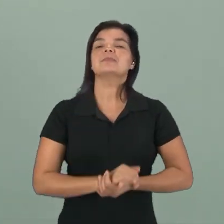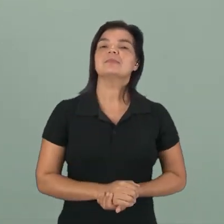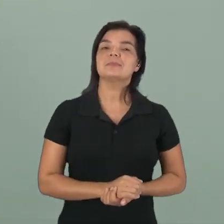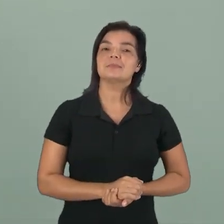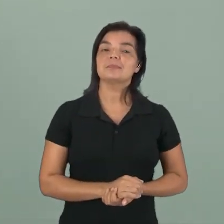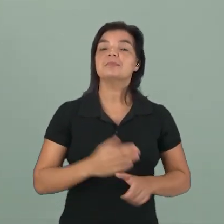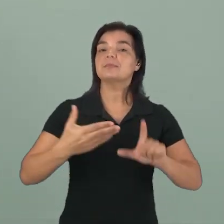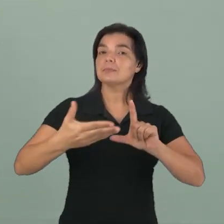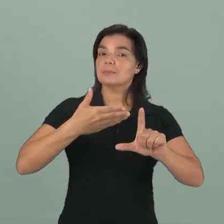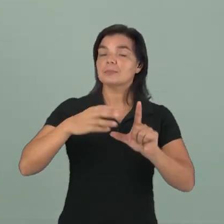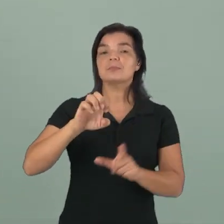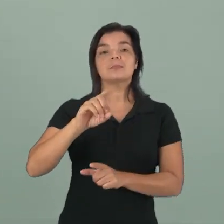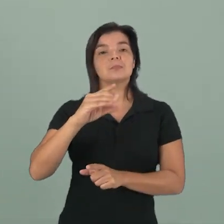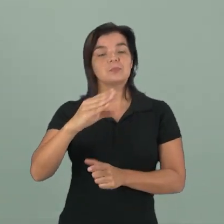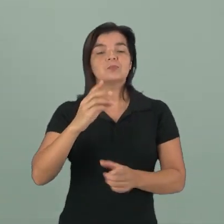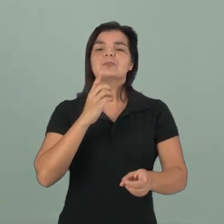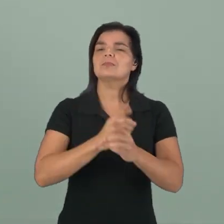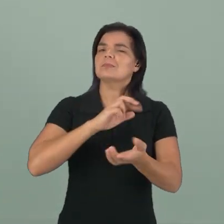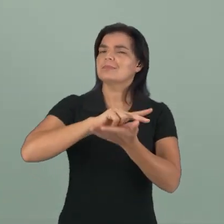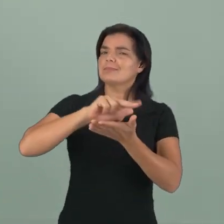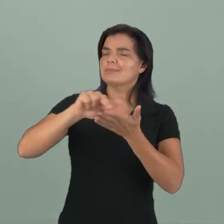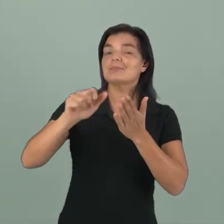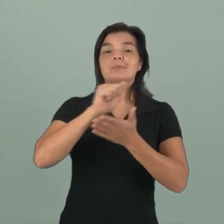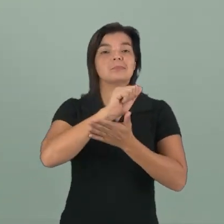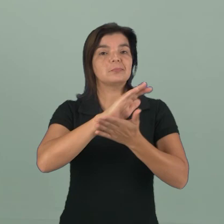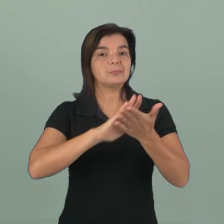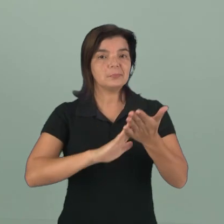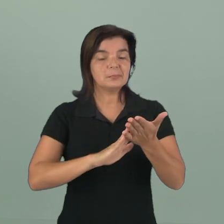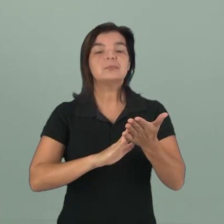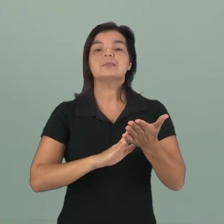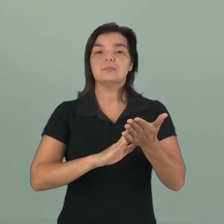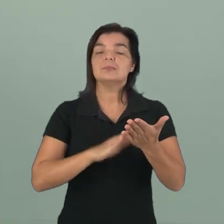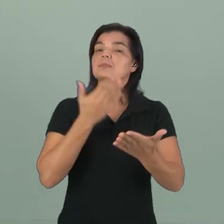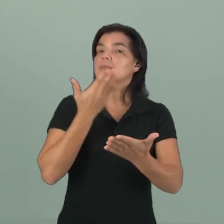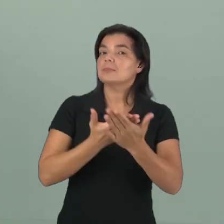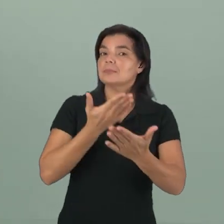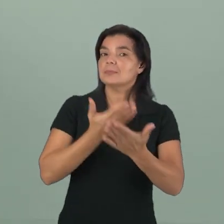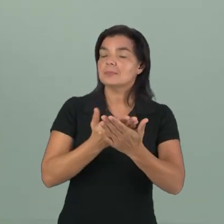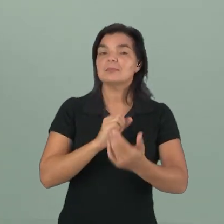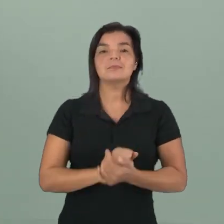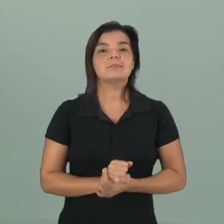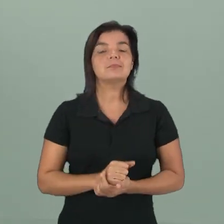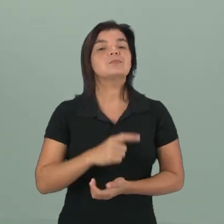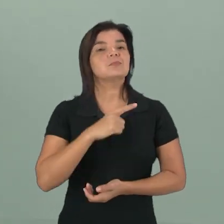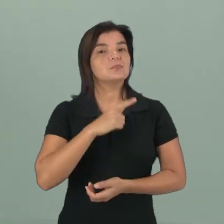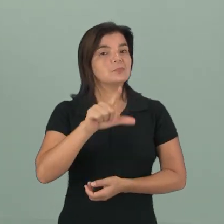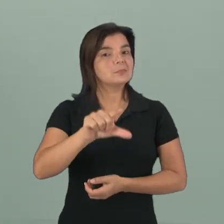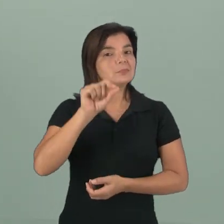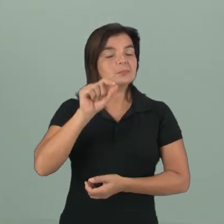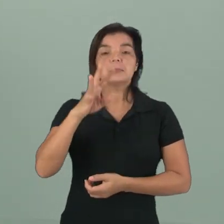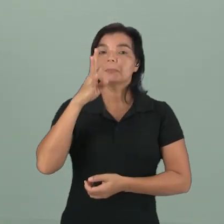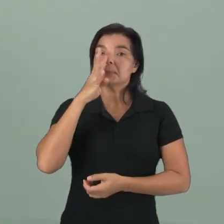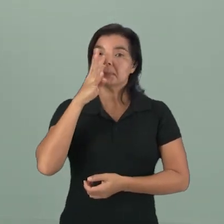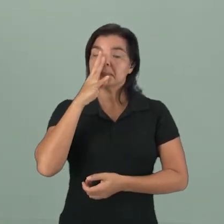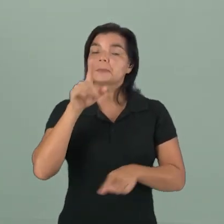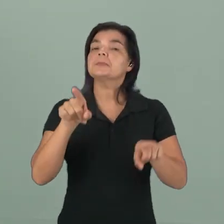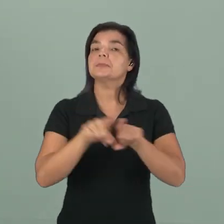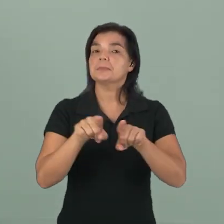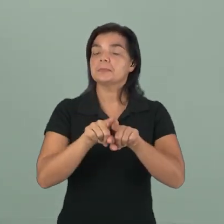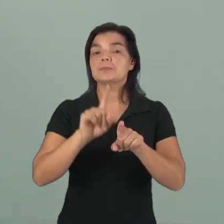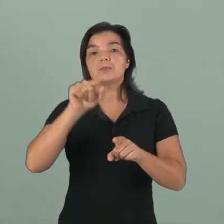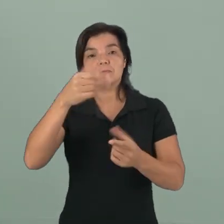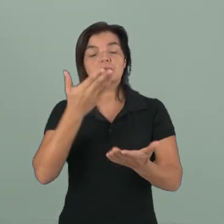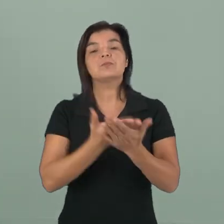Eduque. Na plataforma Eduque vocês vão encontrar uma variedade de atividades, de aulas, né? Vocês têm a opção de assistir as videoaulas ou